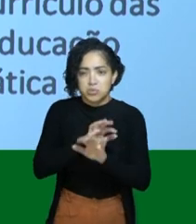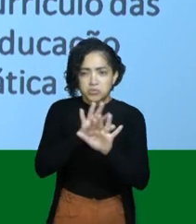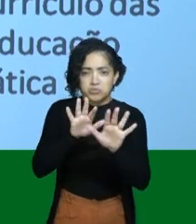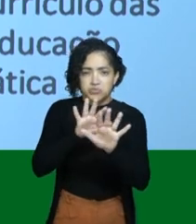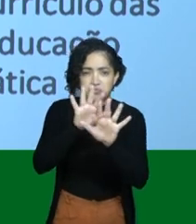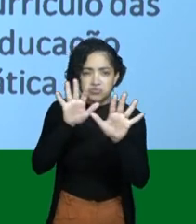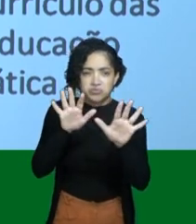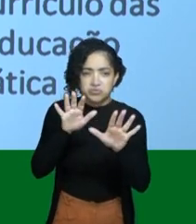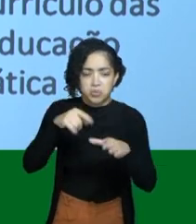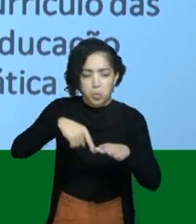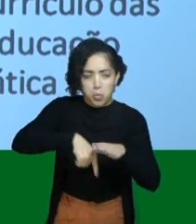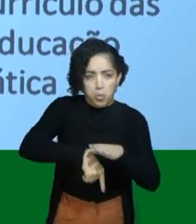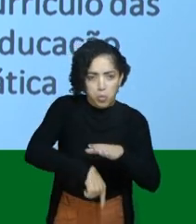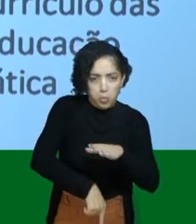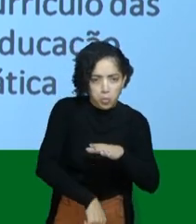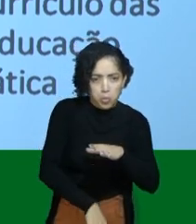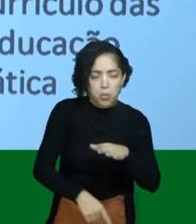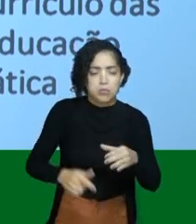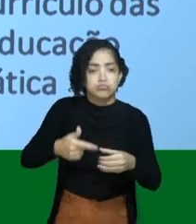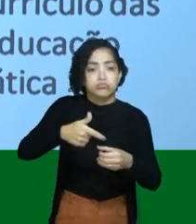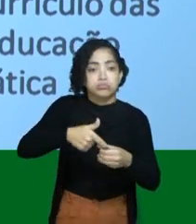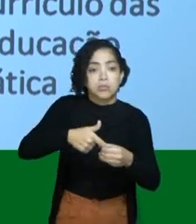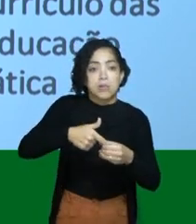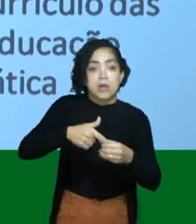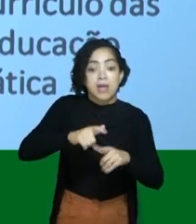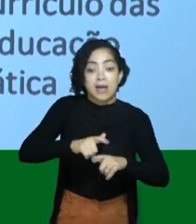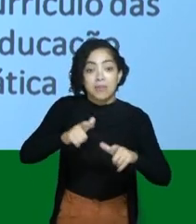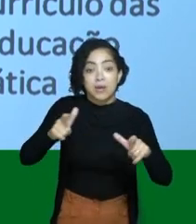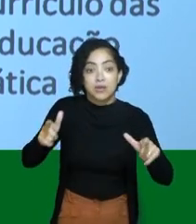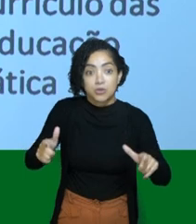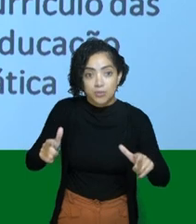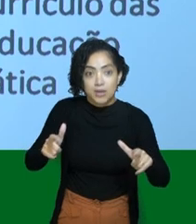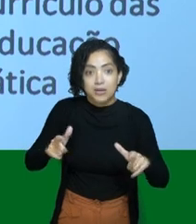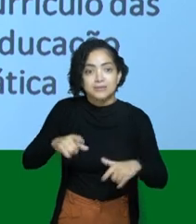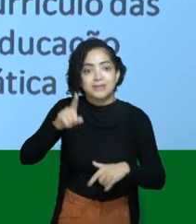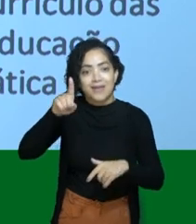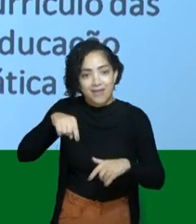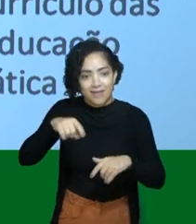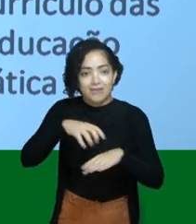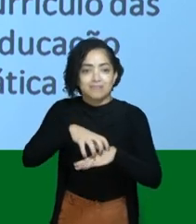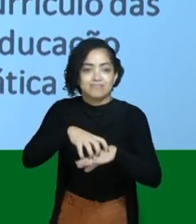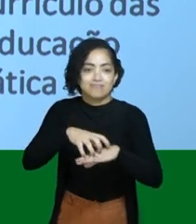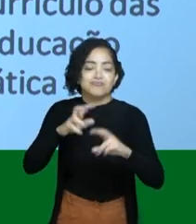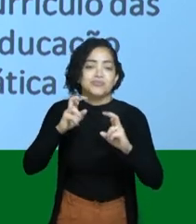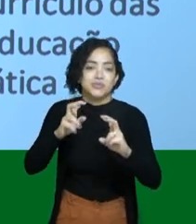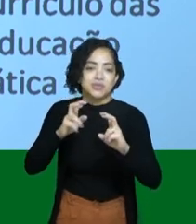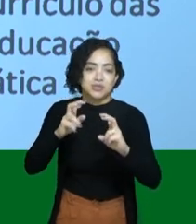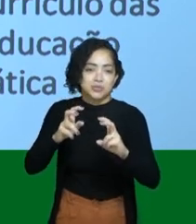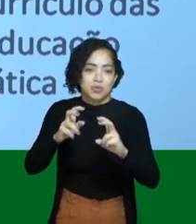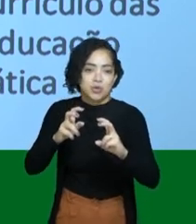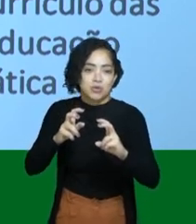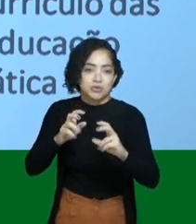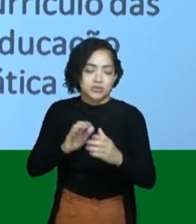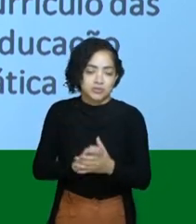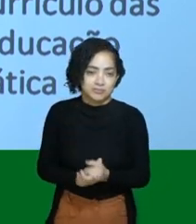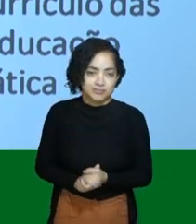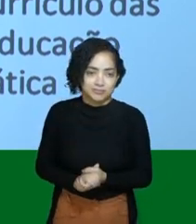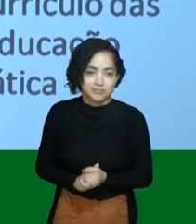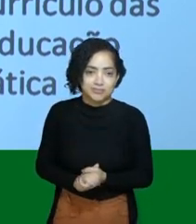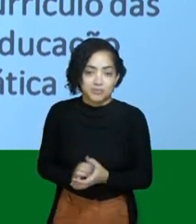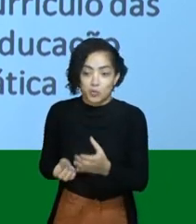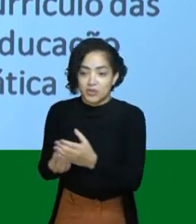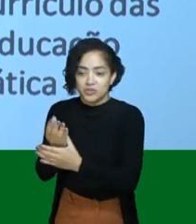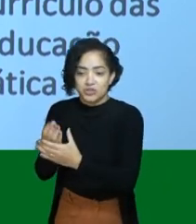de combustível fóssil, a maior parte no Brasil é de transporte, tá? Não é de geração de